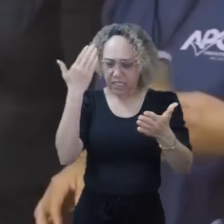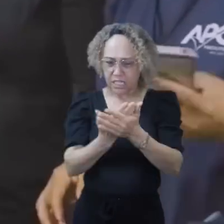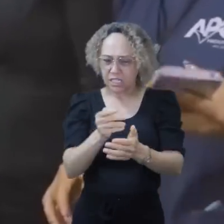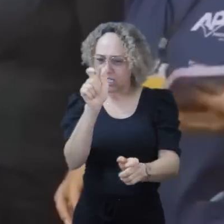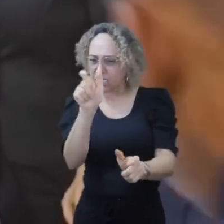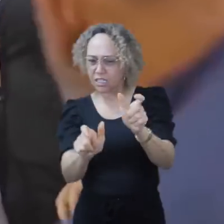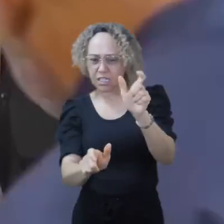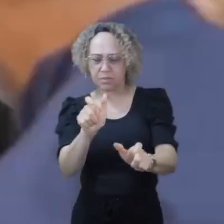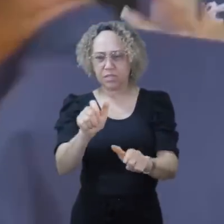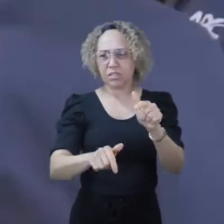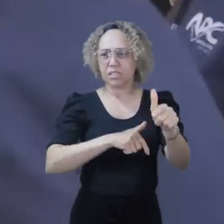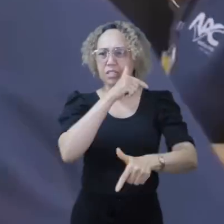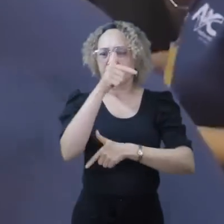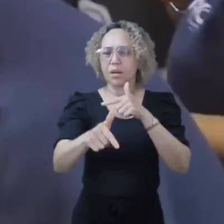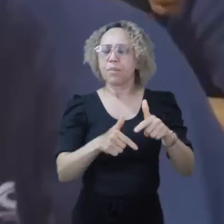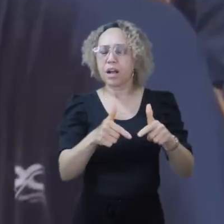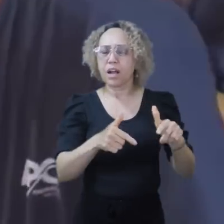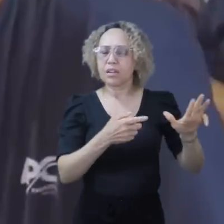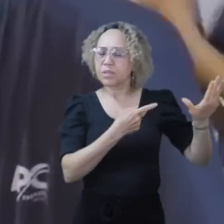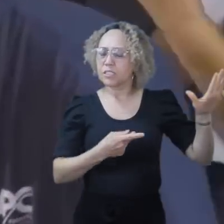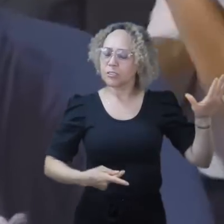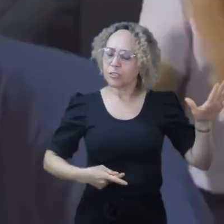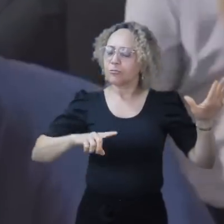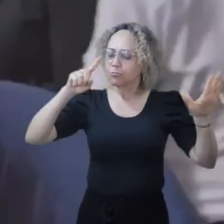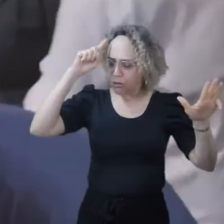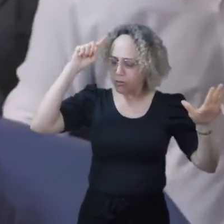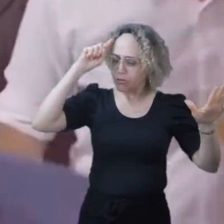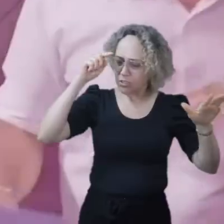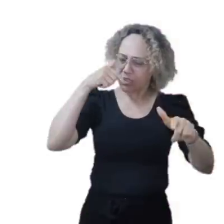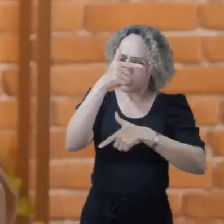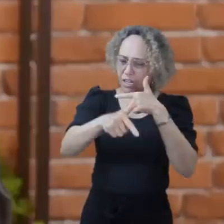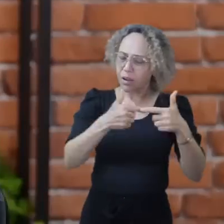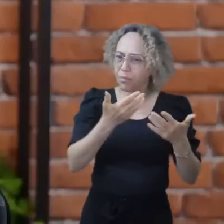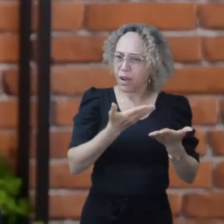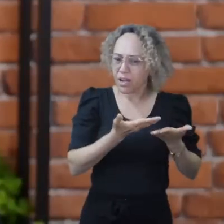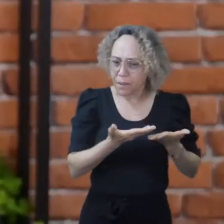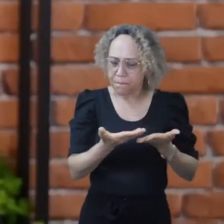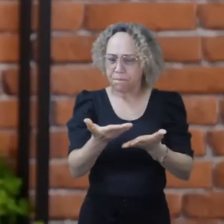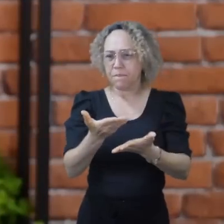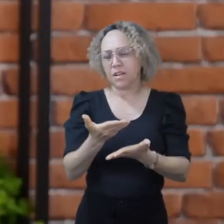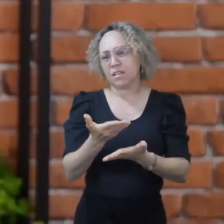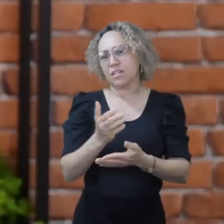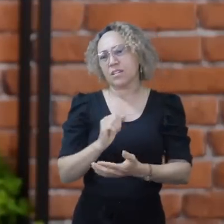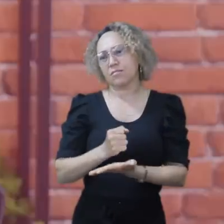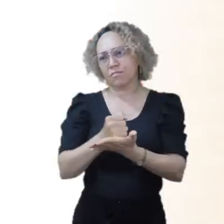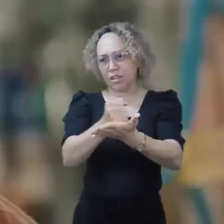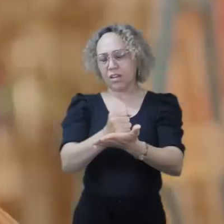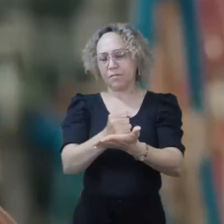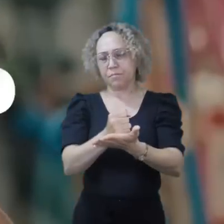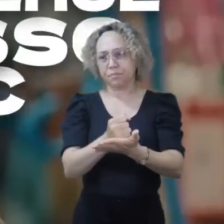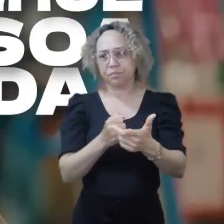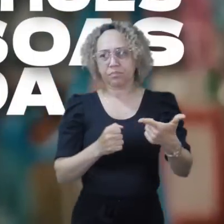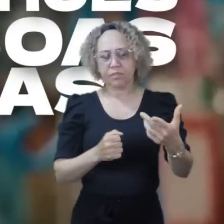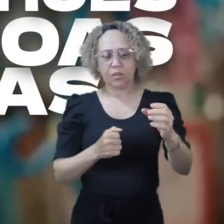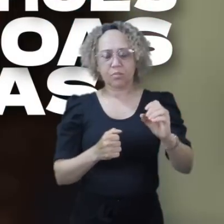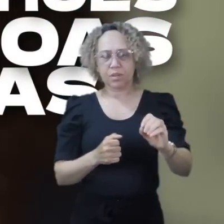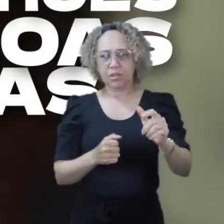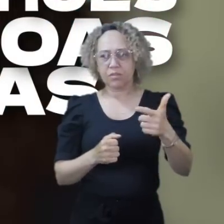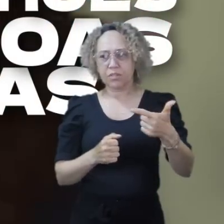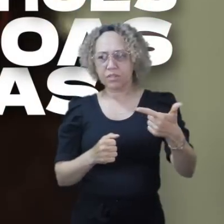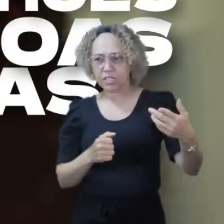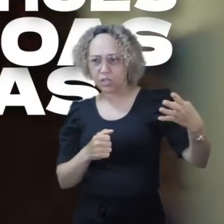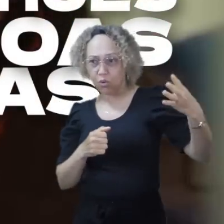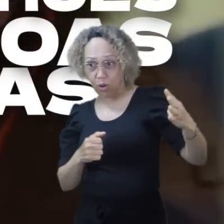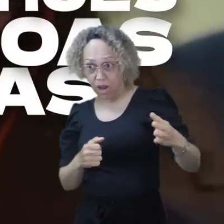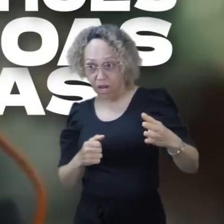trabalhadores e trabalha para eles todos os dias. Fechamos 2024 com